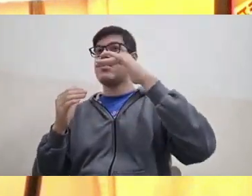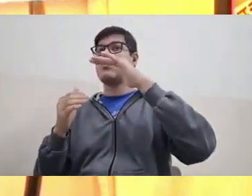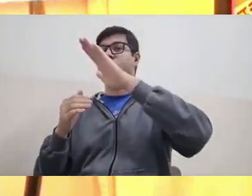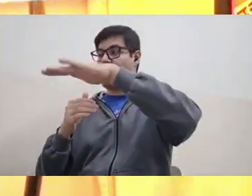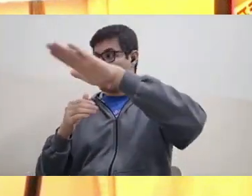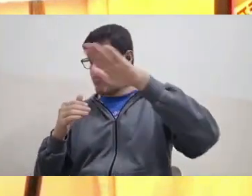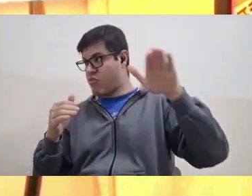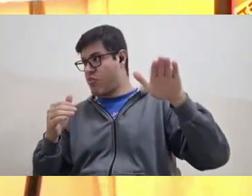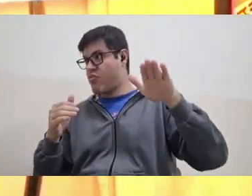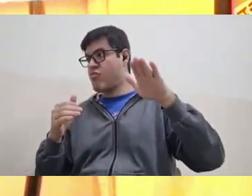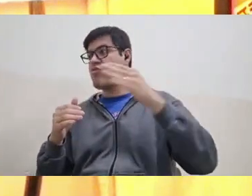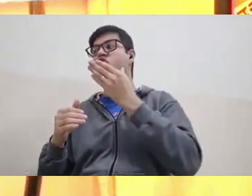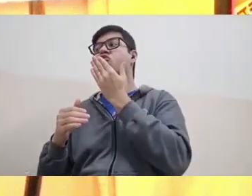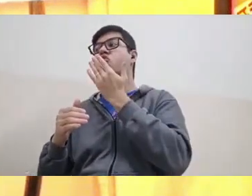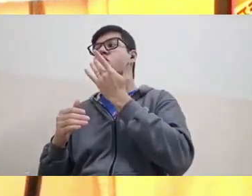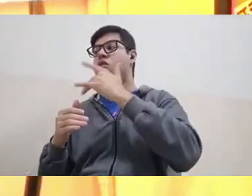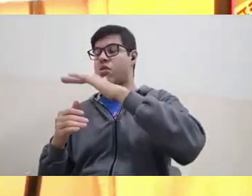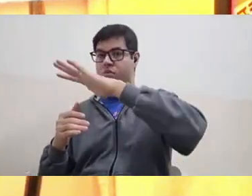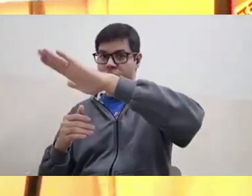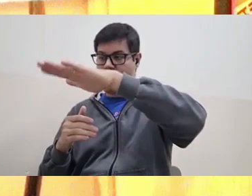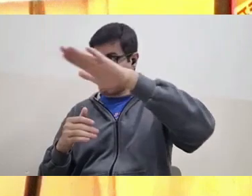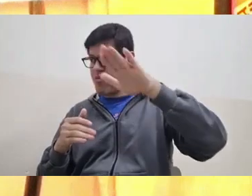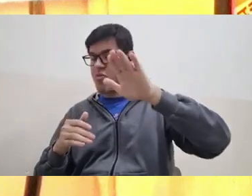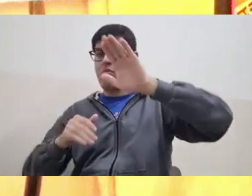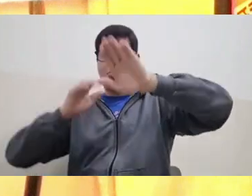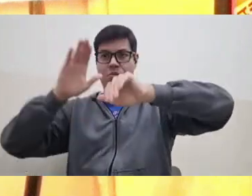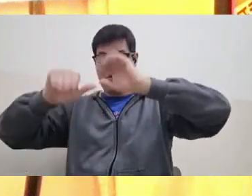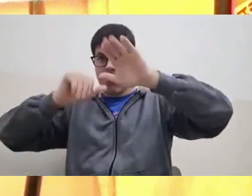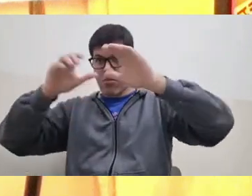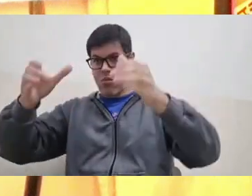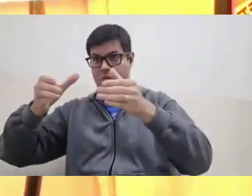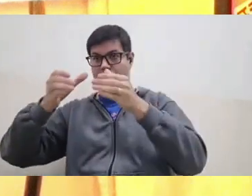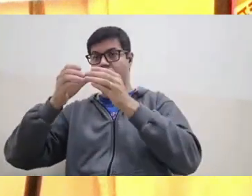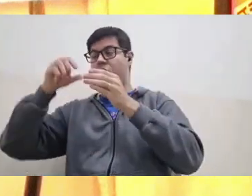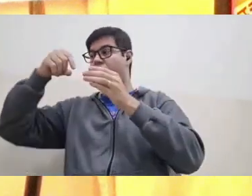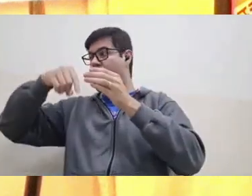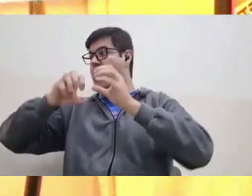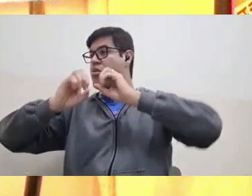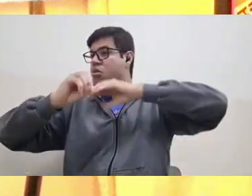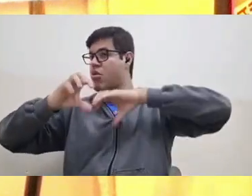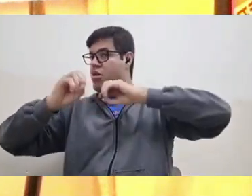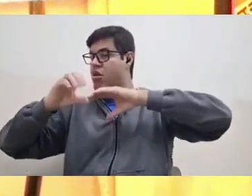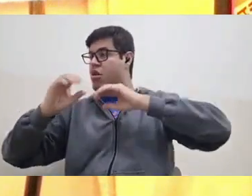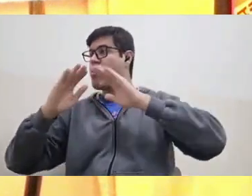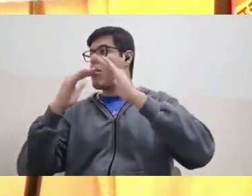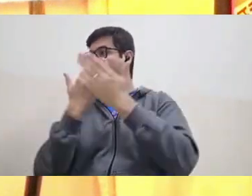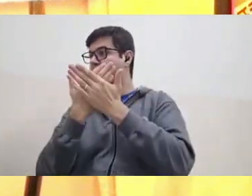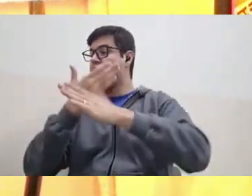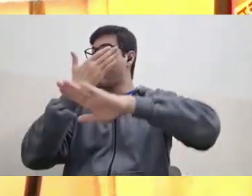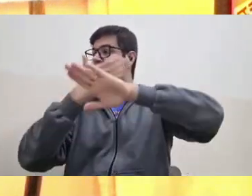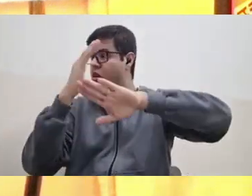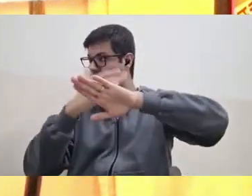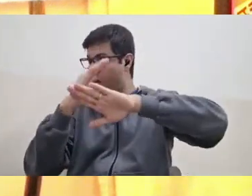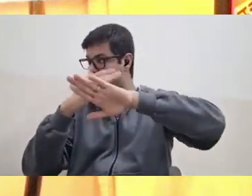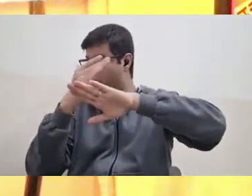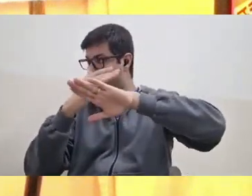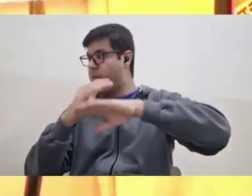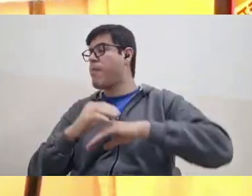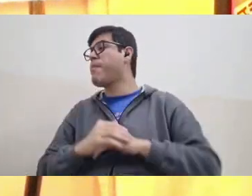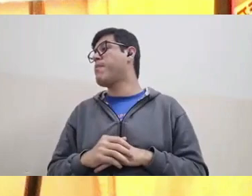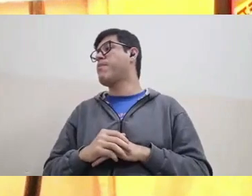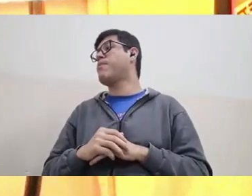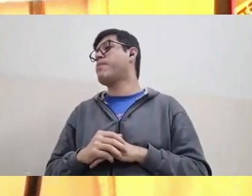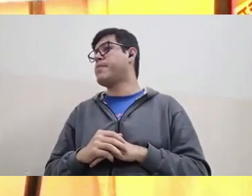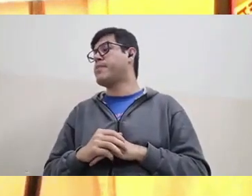né aí pega agora os garotos Esses garotos da treinamentos escolaridade e foi